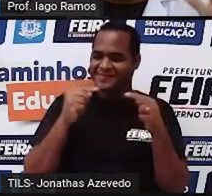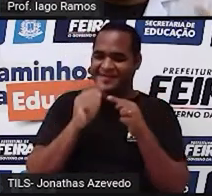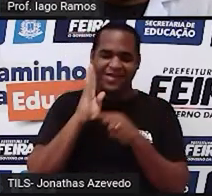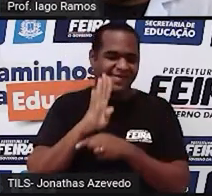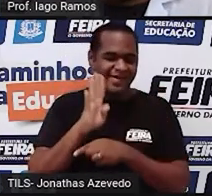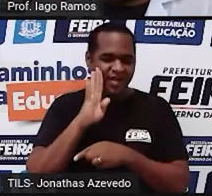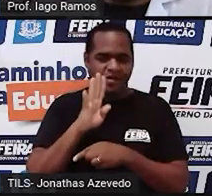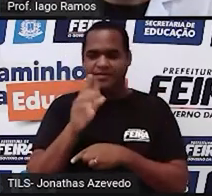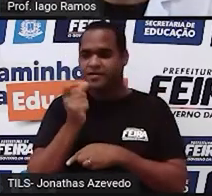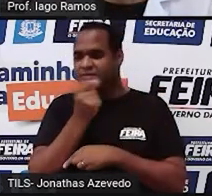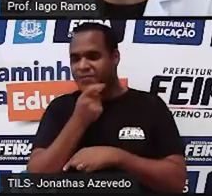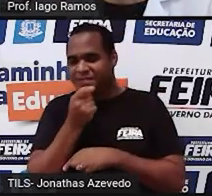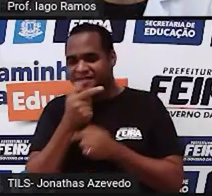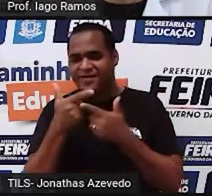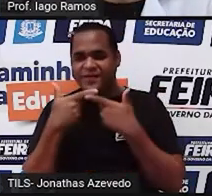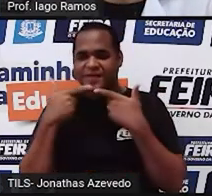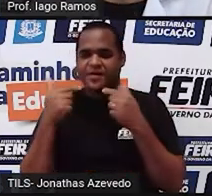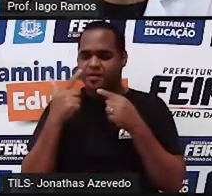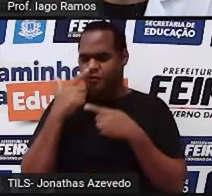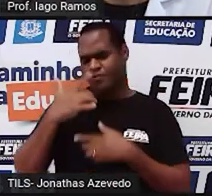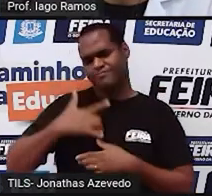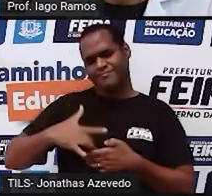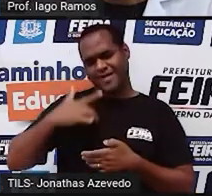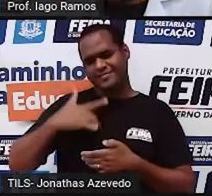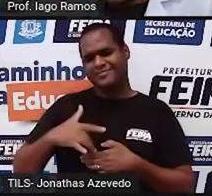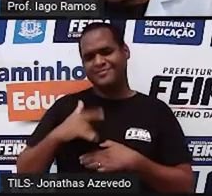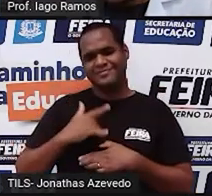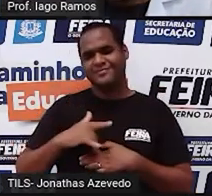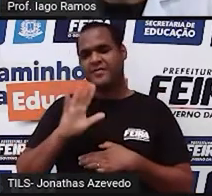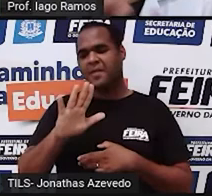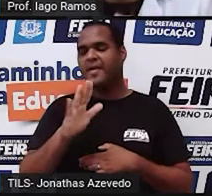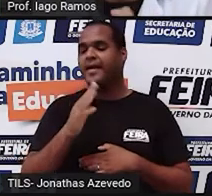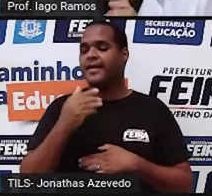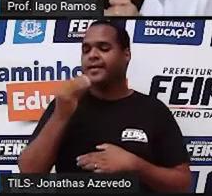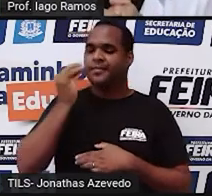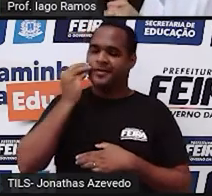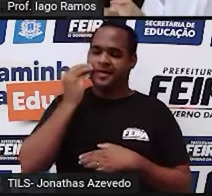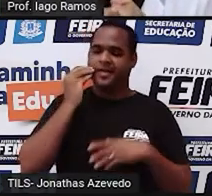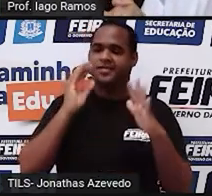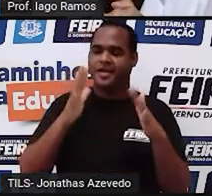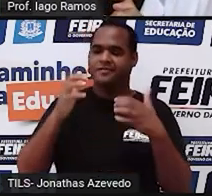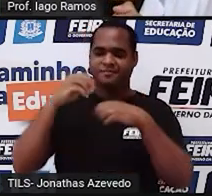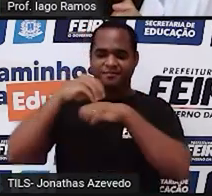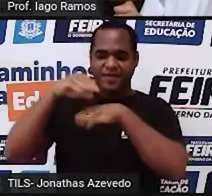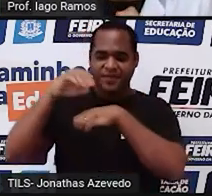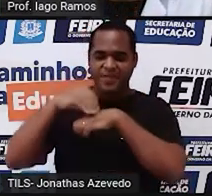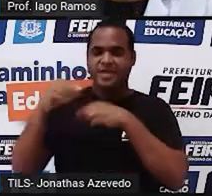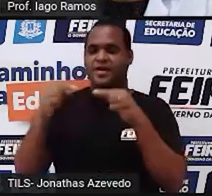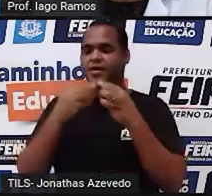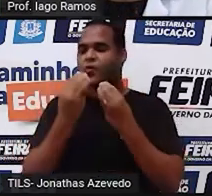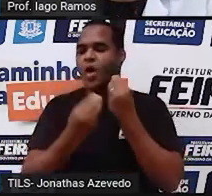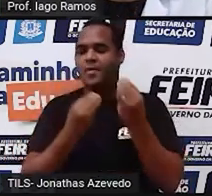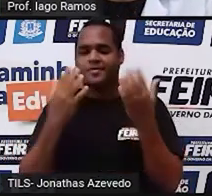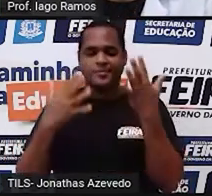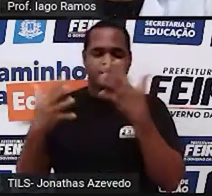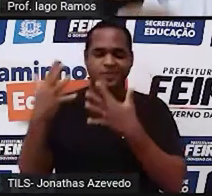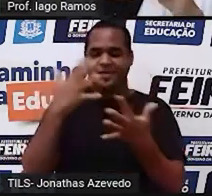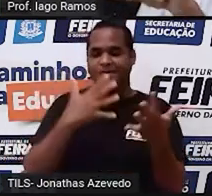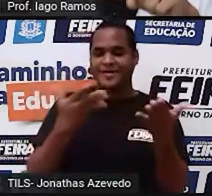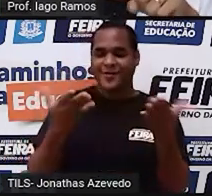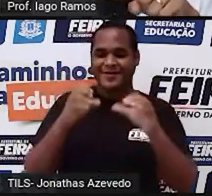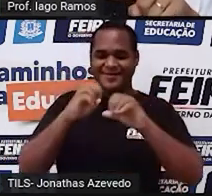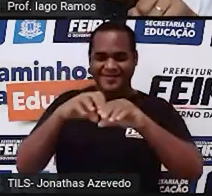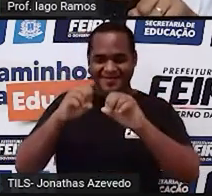e você não riu na Que pena né mas tentei trazer aqui o momento de descontração para nossa aula